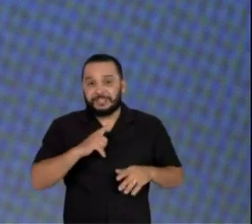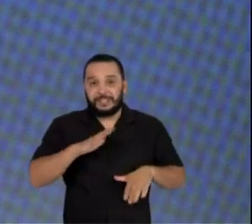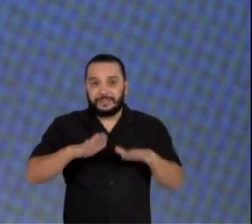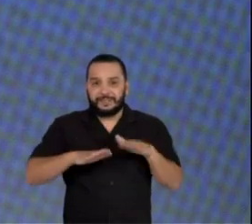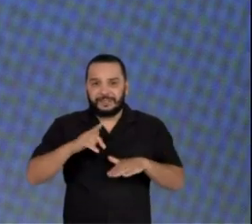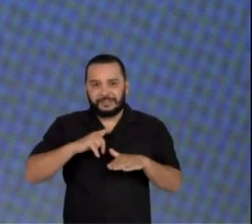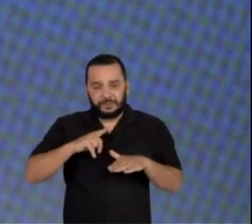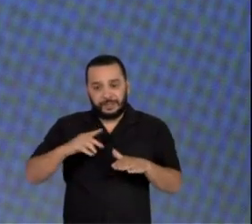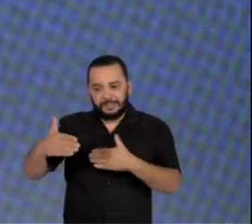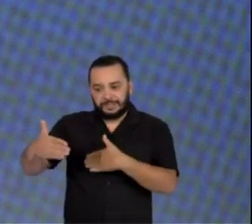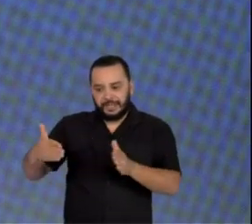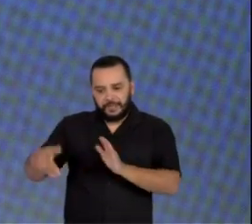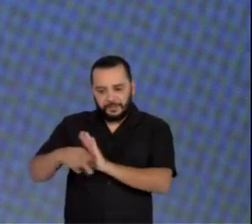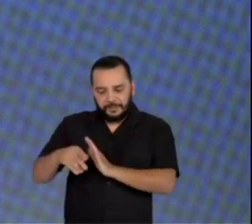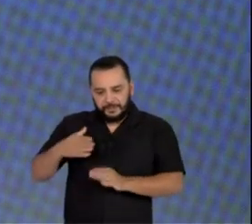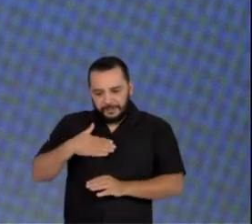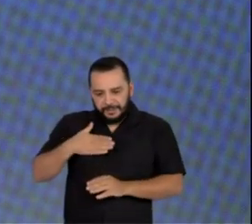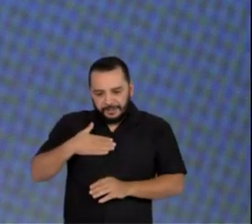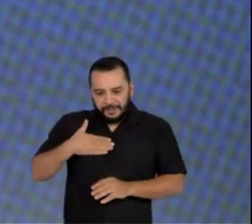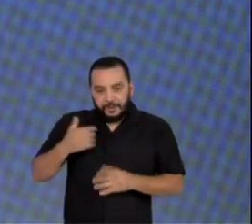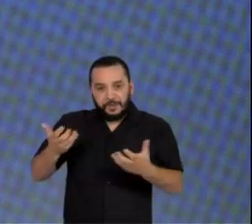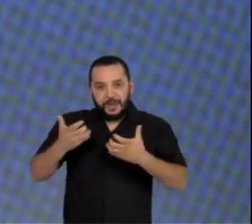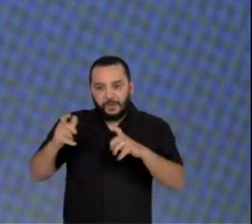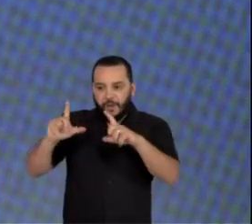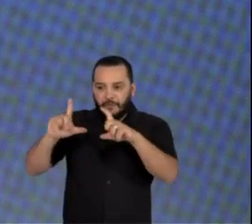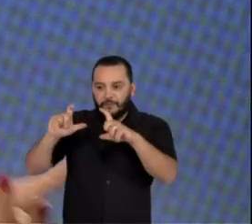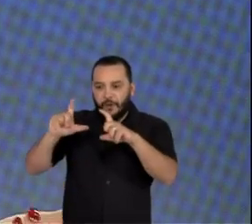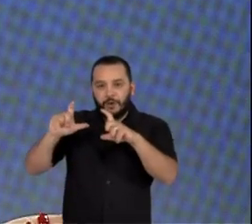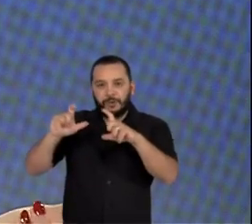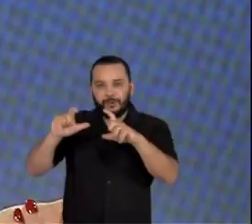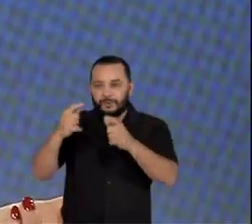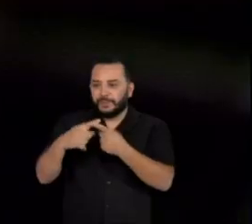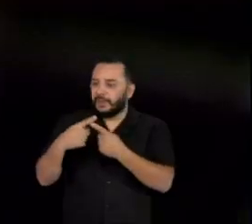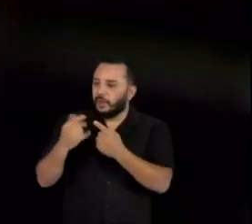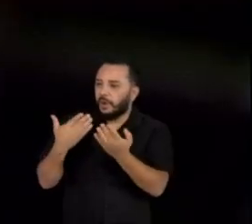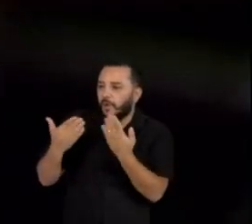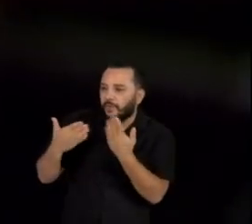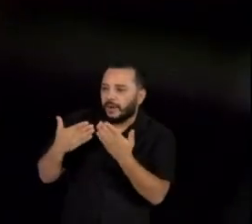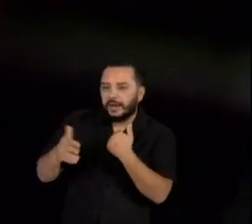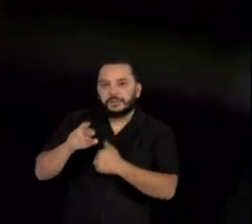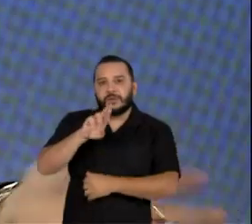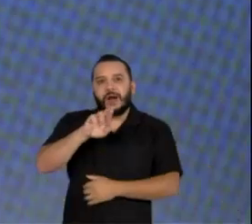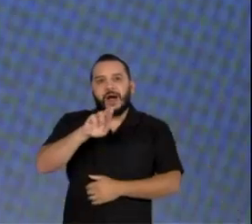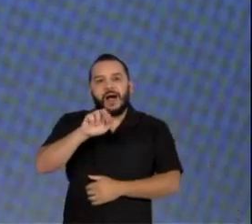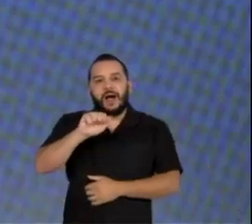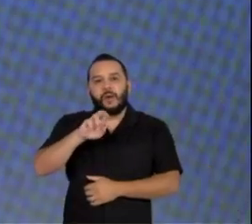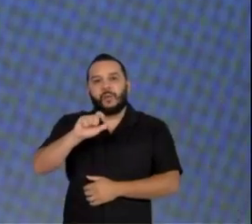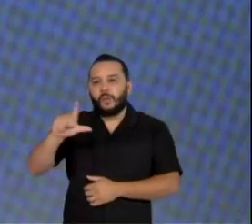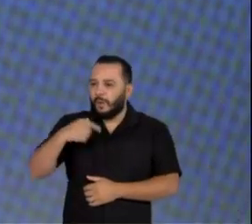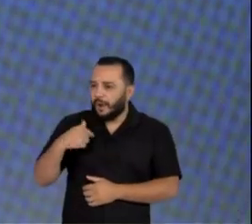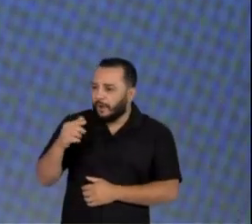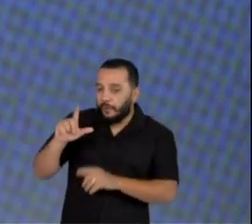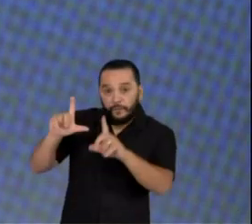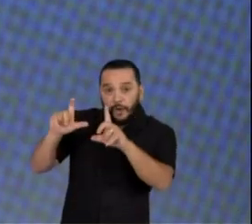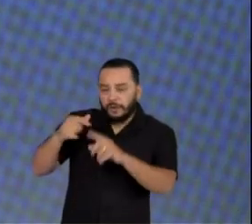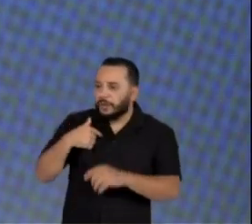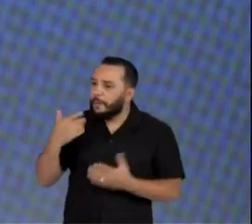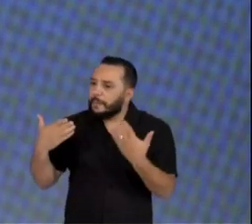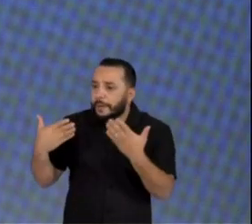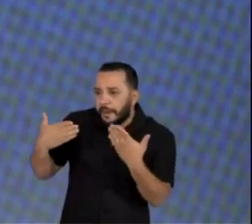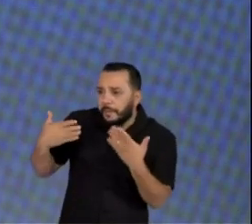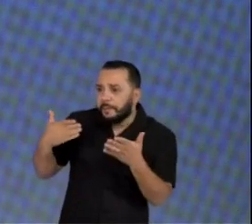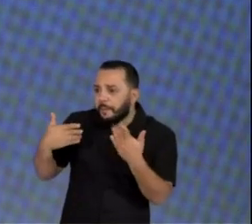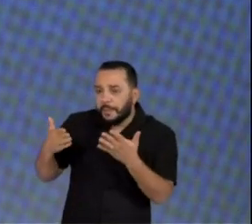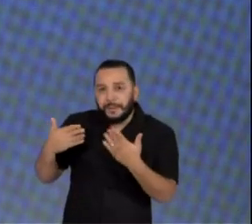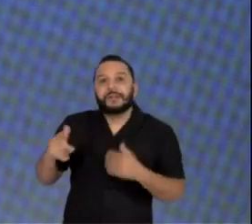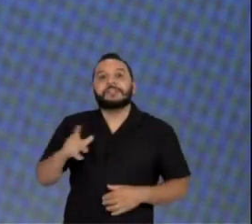pequeno camarim, eu falei, eu preciso ter uma foto do Raul em cena. Porque eu falo com ele o tempo inteiro, então ele nunca saiu de cena, ele vai continuar em cena e pronto. E